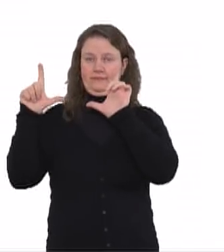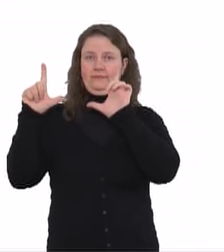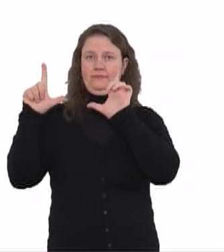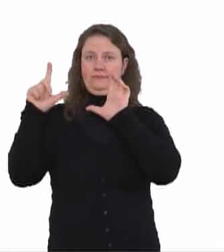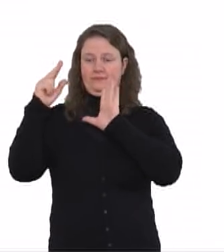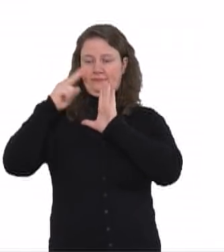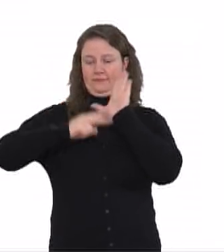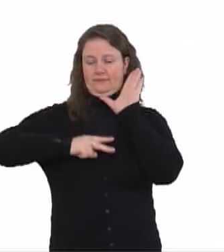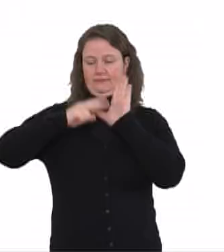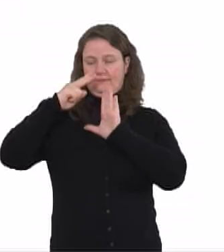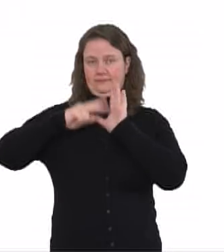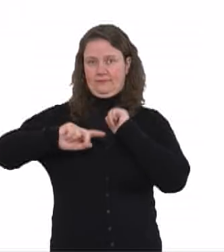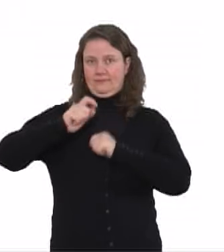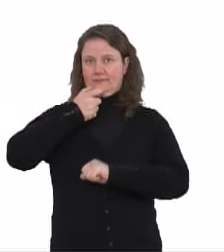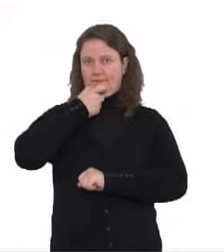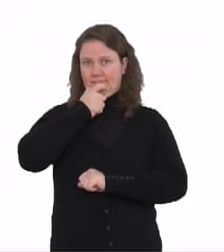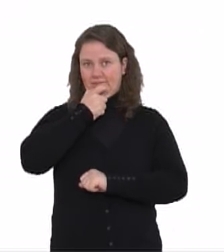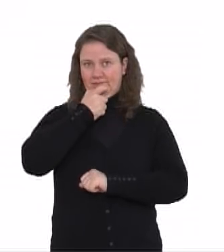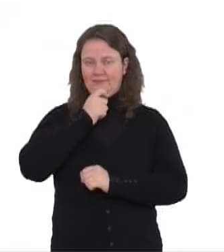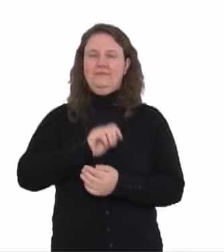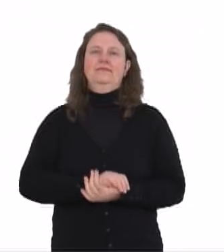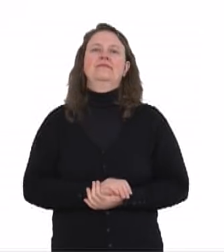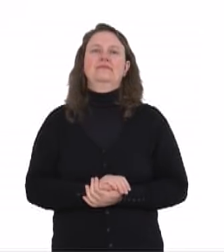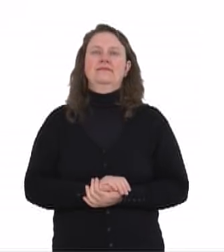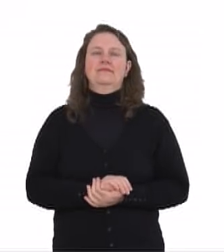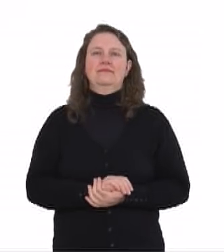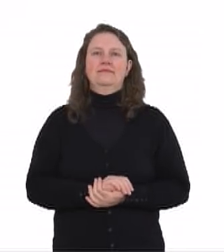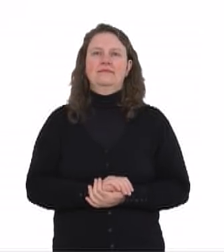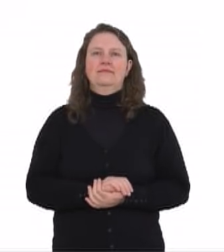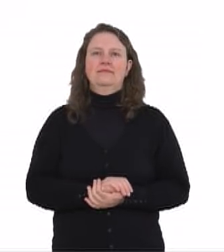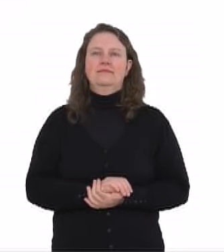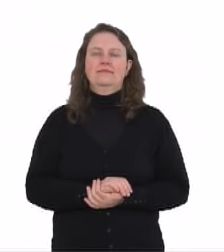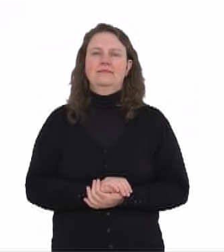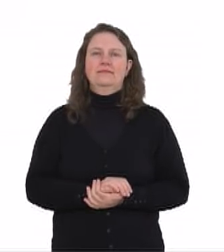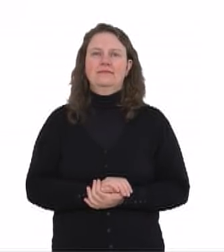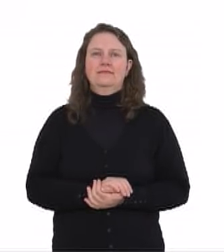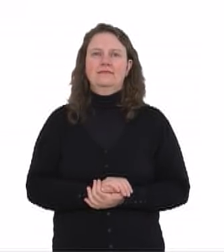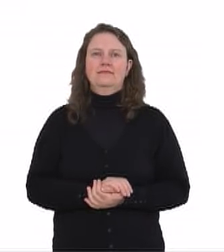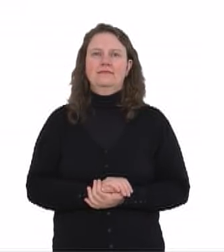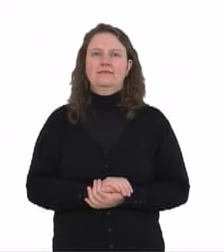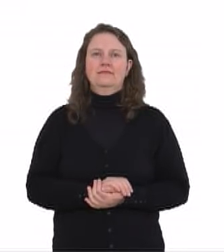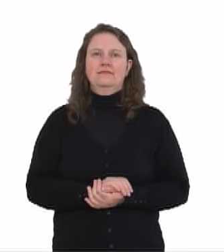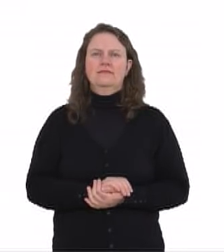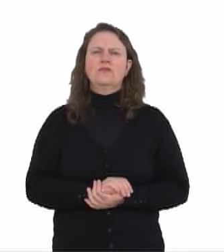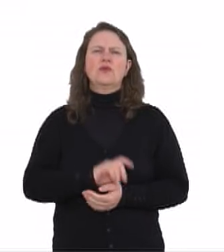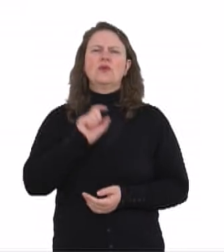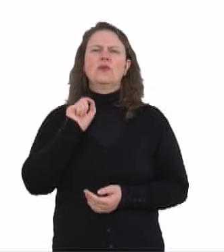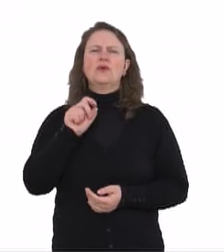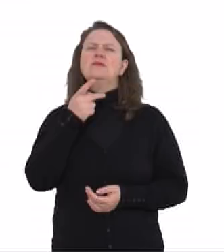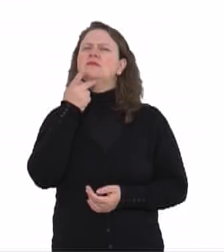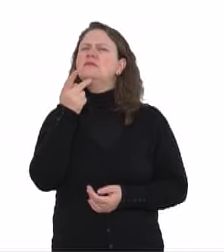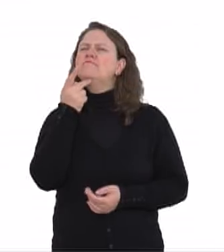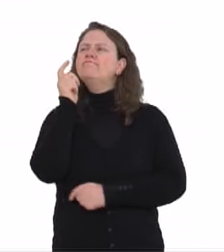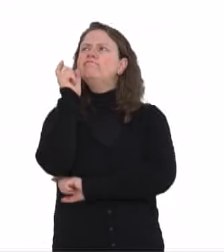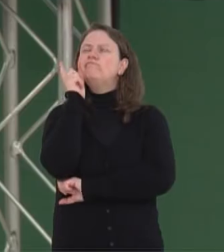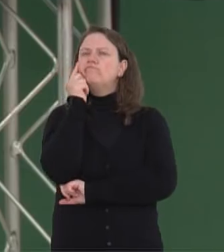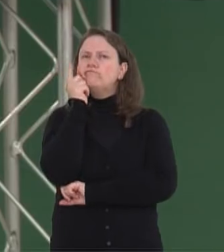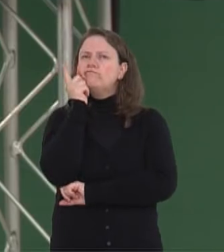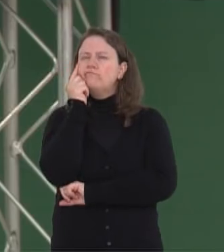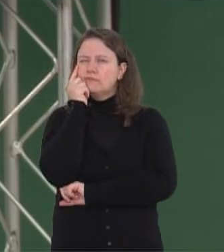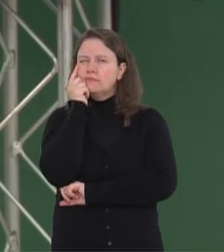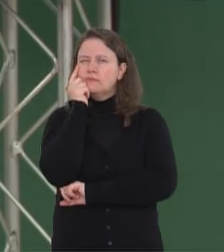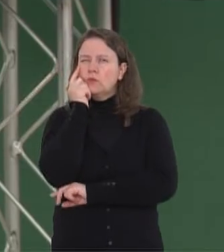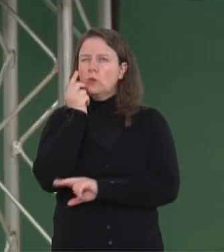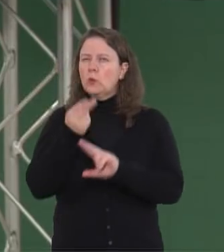I'm not actually a person. Que será que ele falou? Vamos